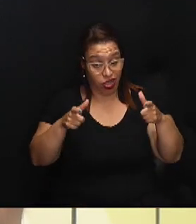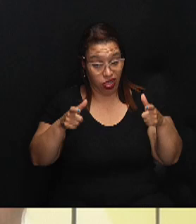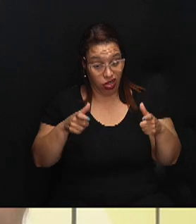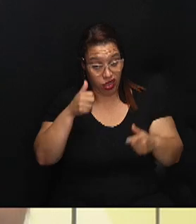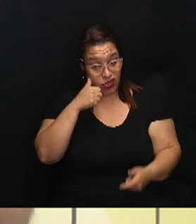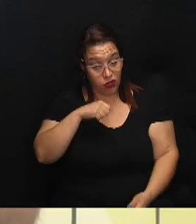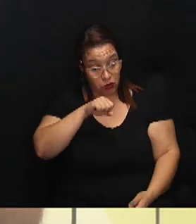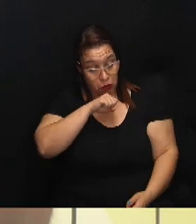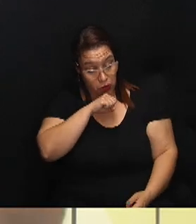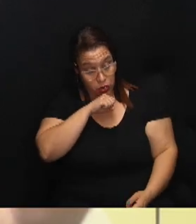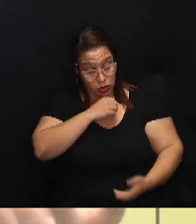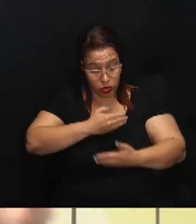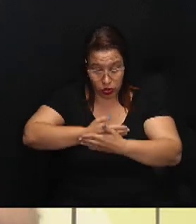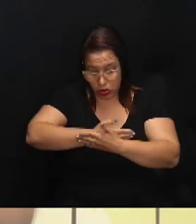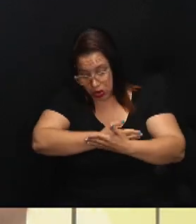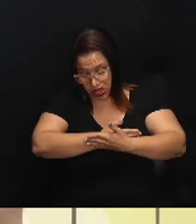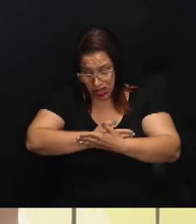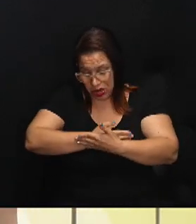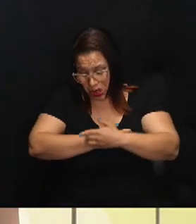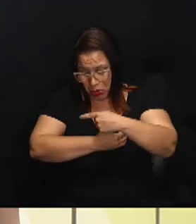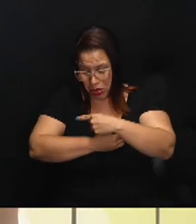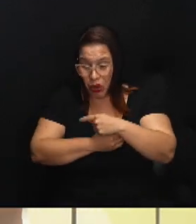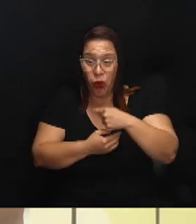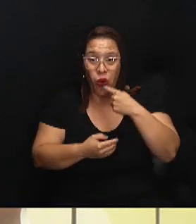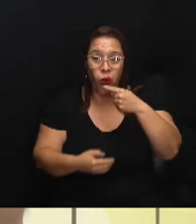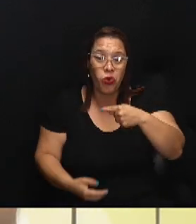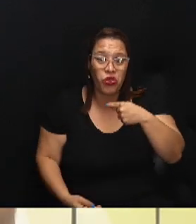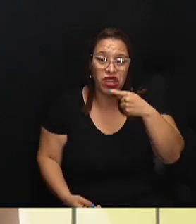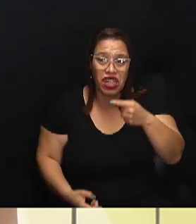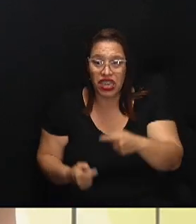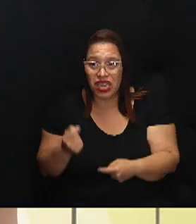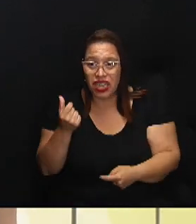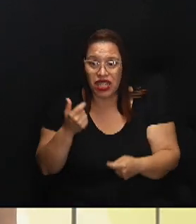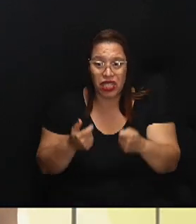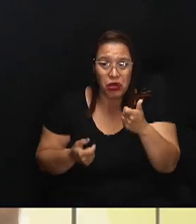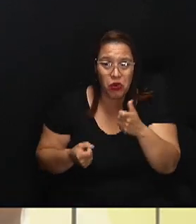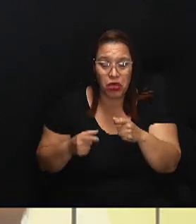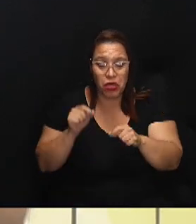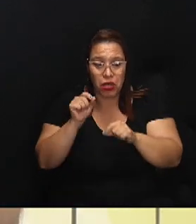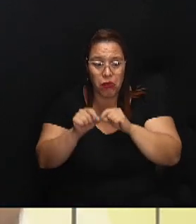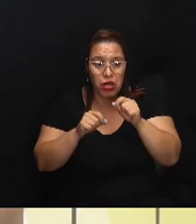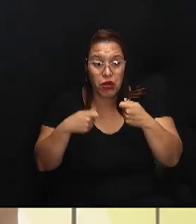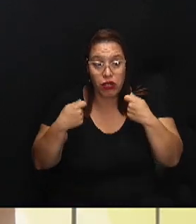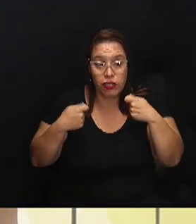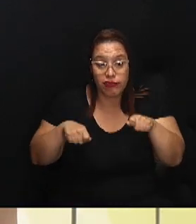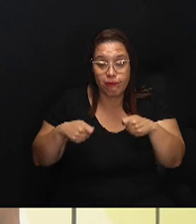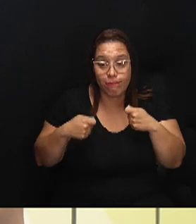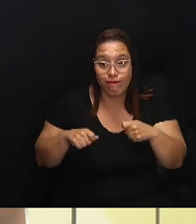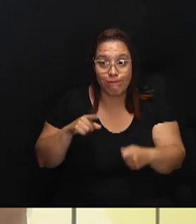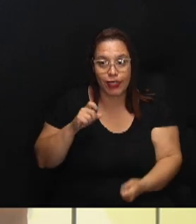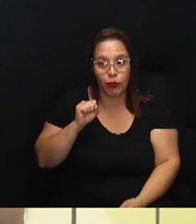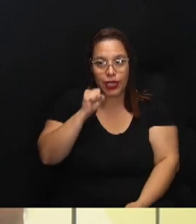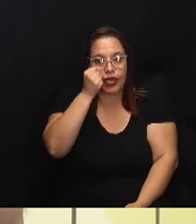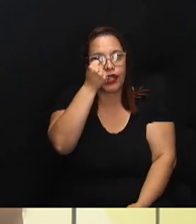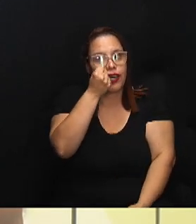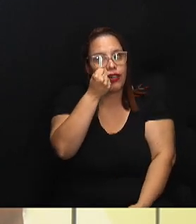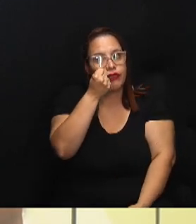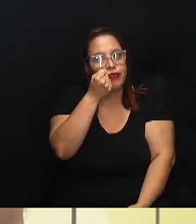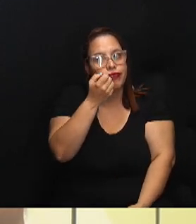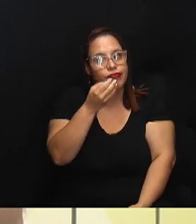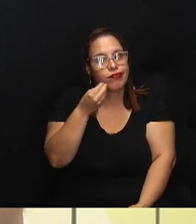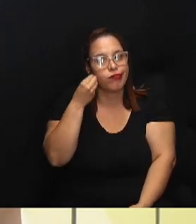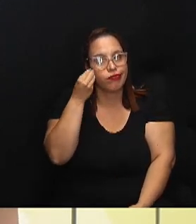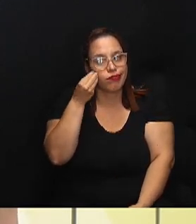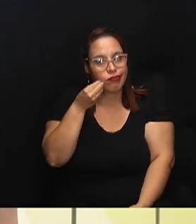de uma criança que tem outras questões ali que devem ser cuidadas, né? Que são graves. Veio a